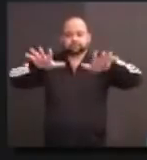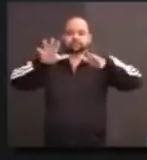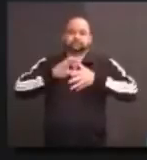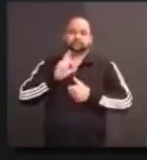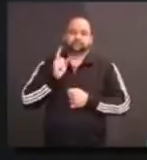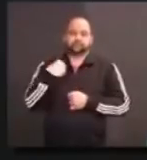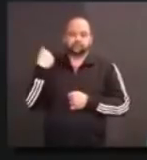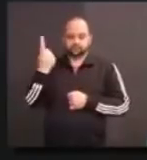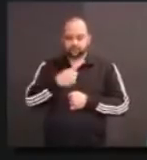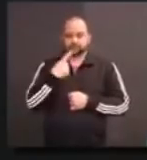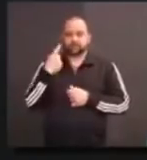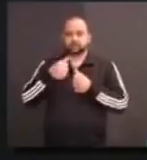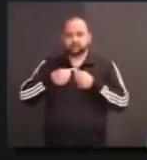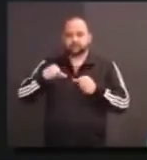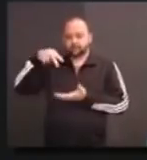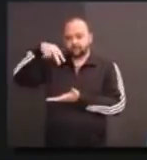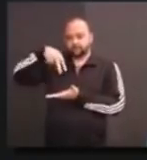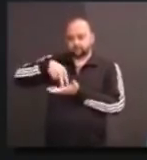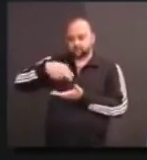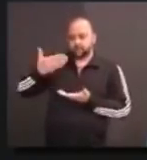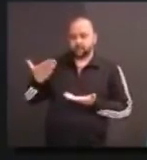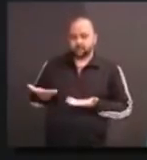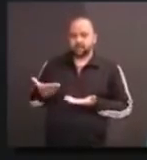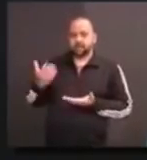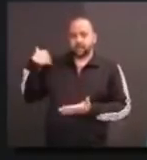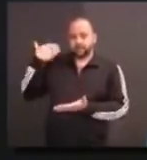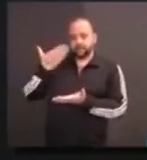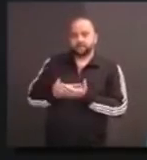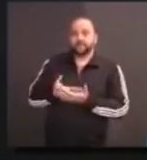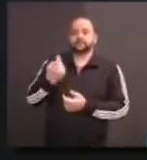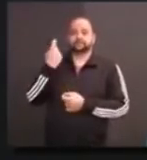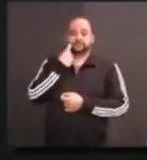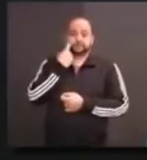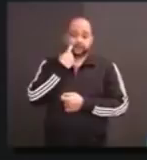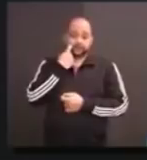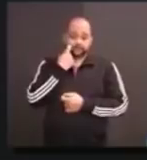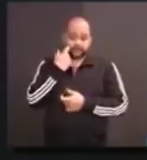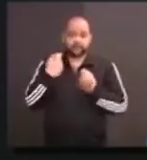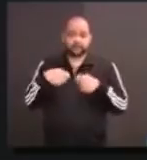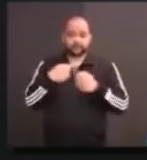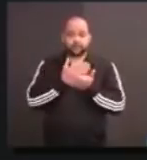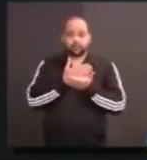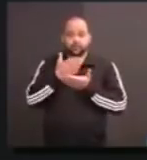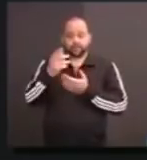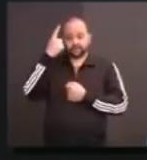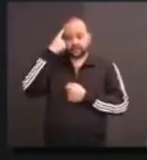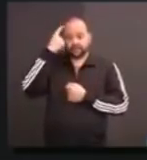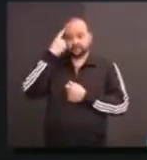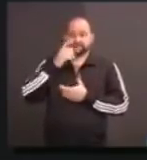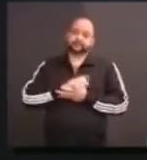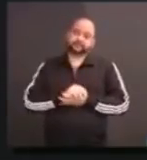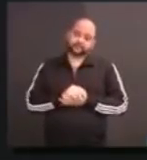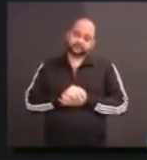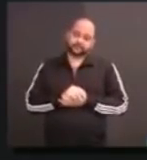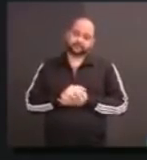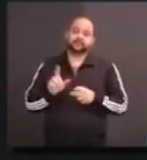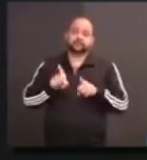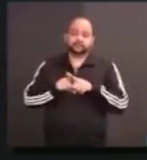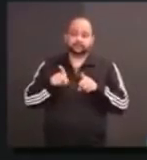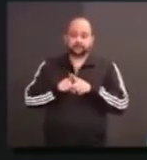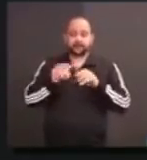que estamos aqui, desde sexta-feira, precisamos de começar a pensar nisto e falar.